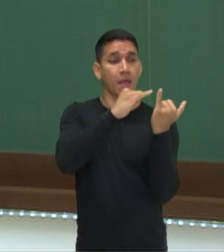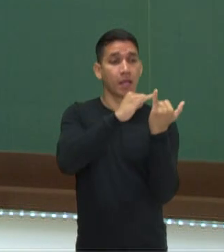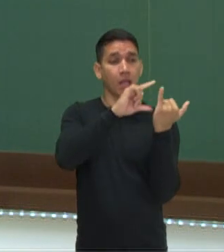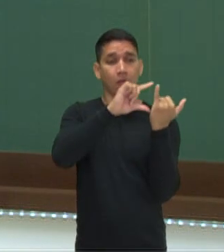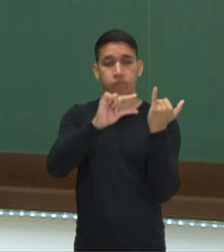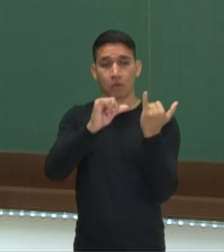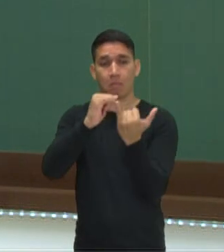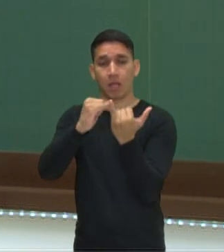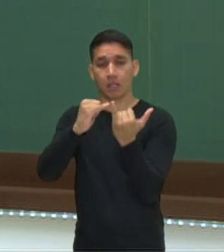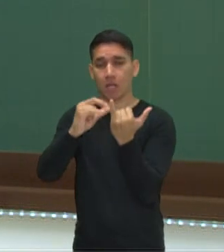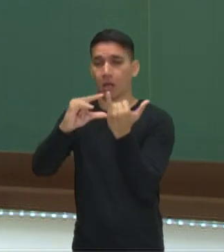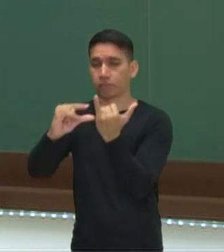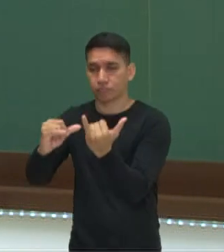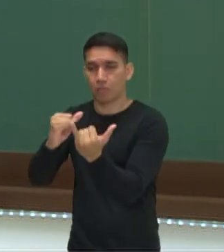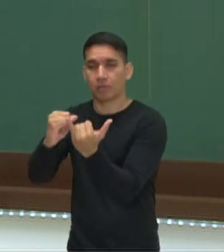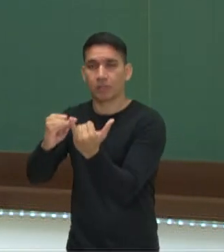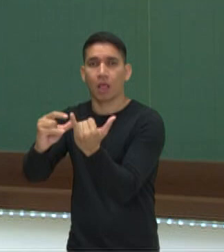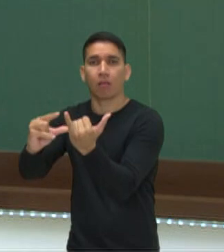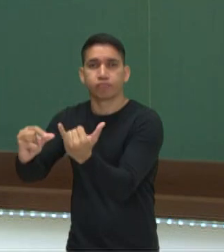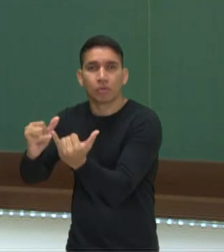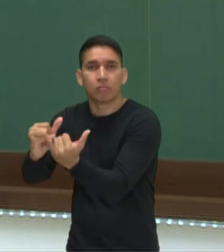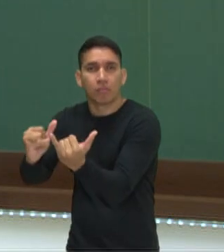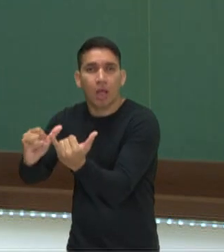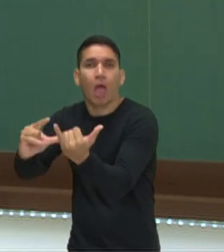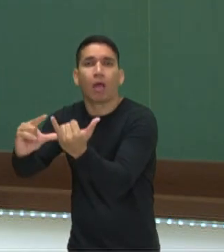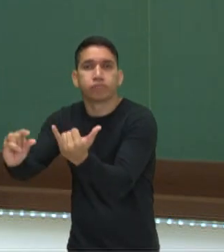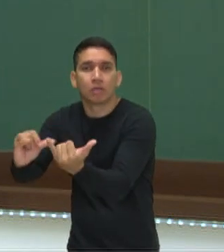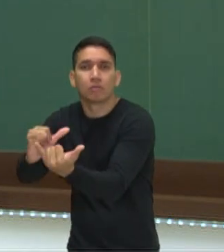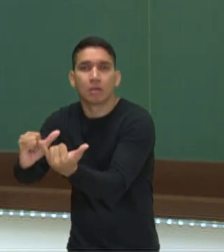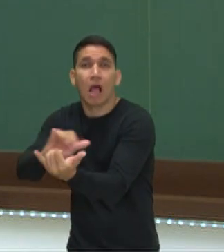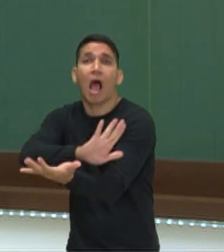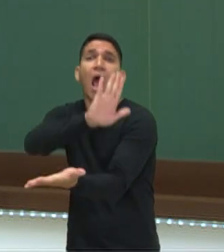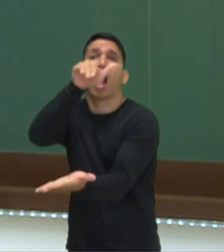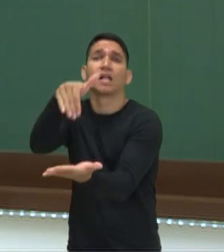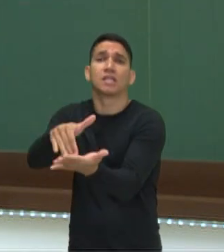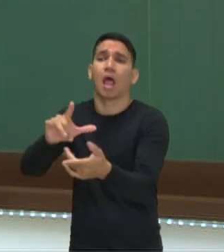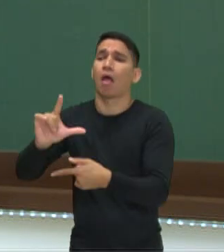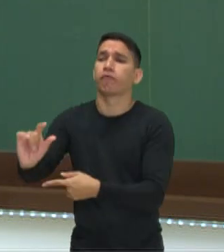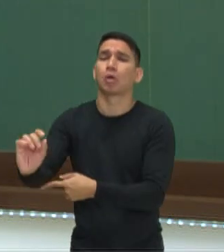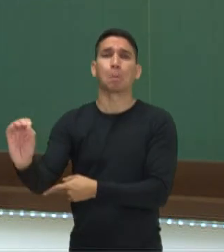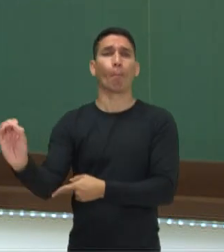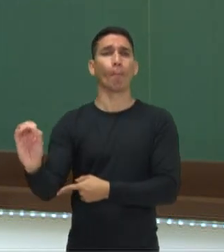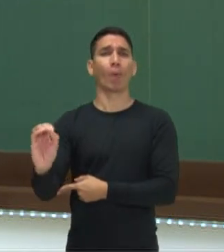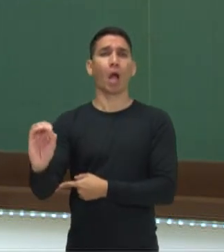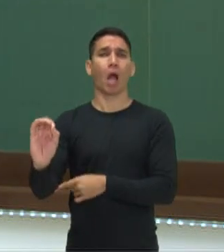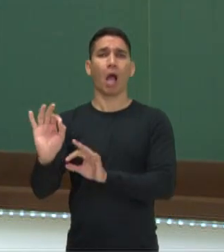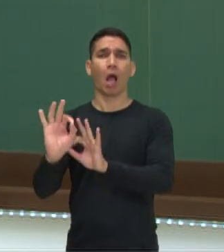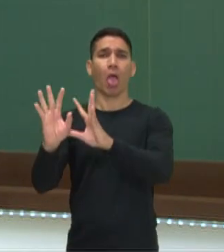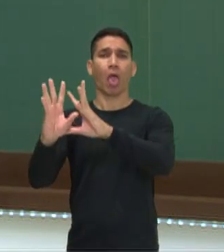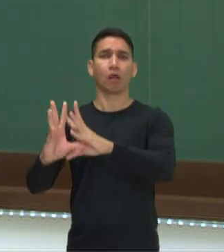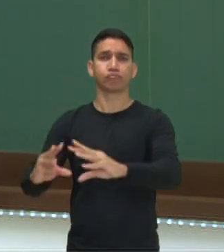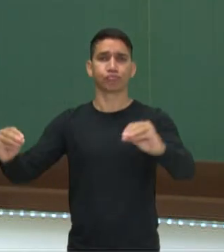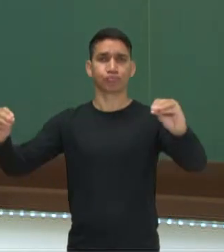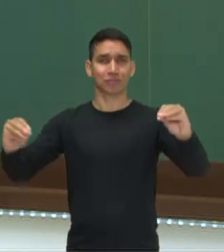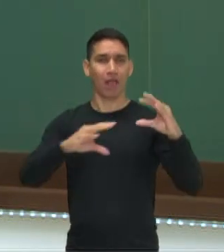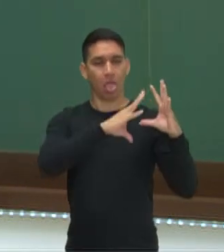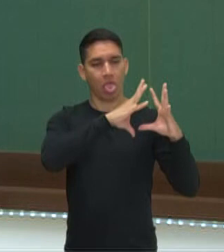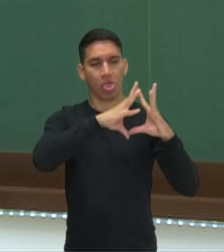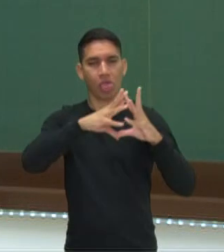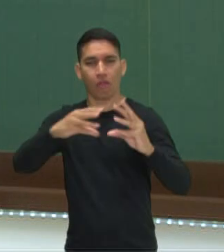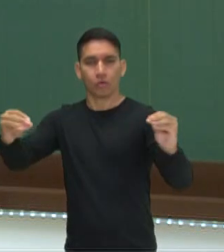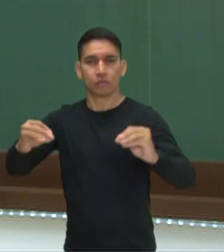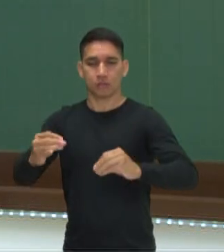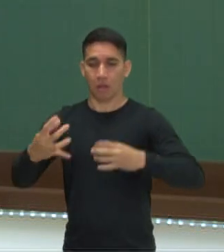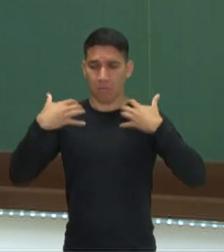metade, metade, metade, até aqui no final, depois não ter mais nada, né? Então ele vai indo até que não tem mais iodo